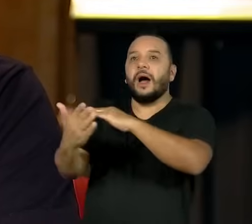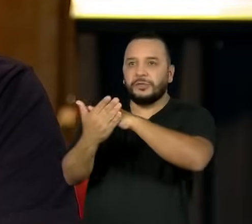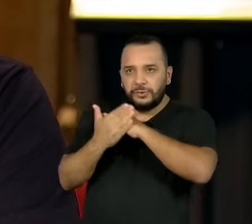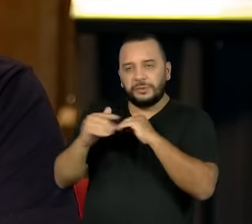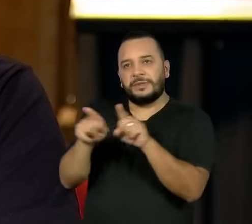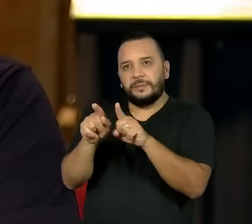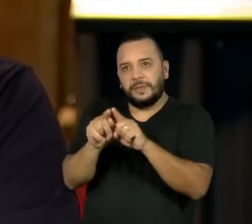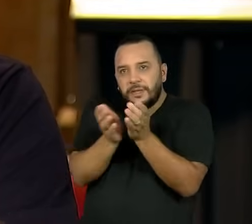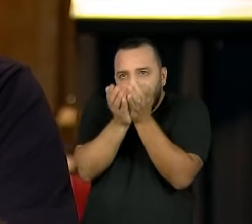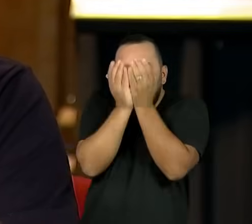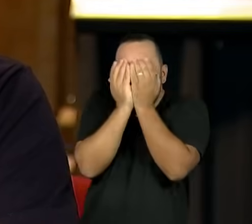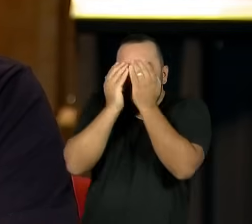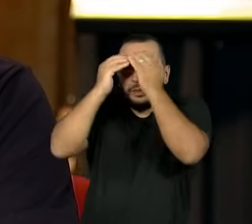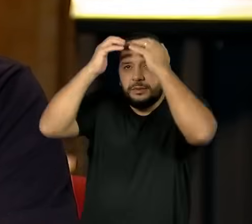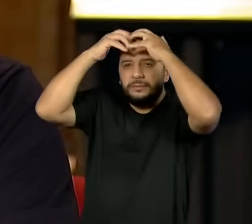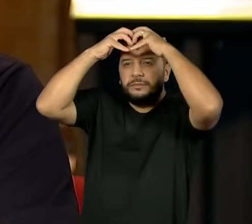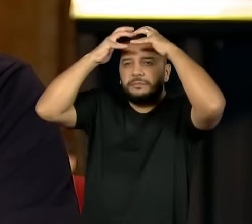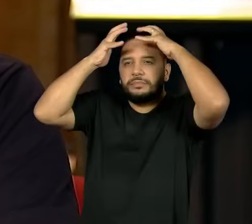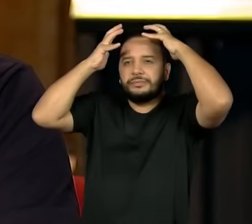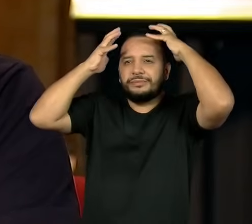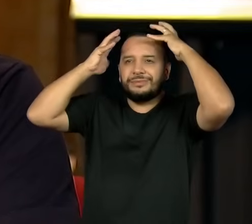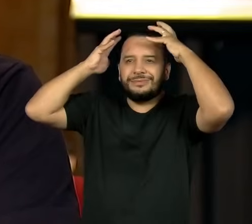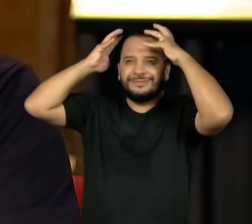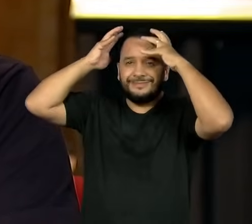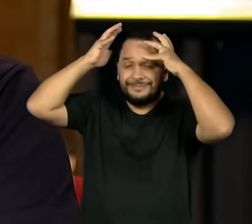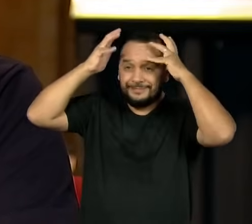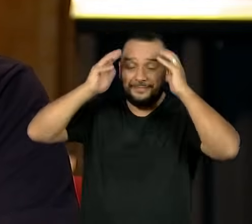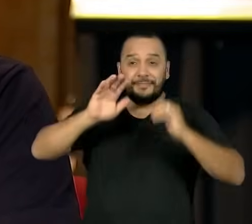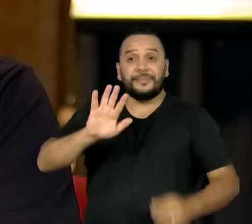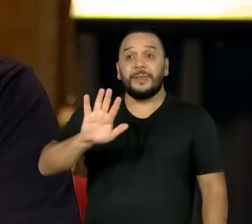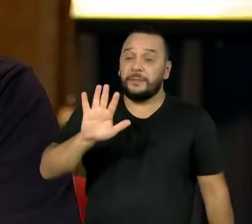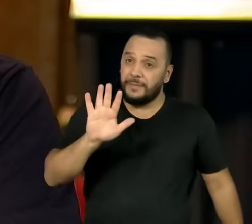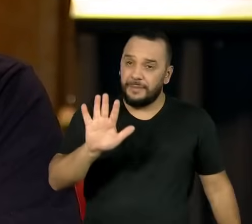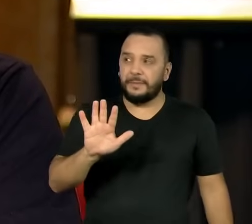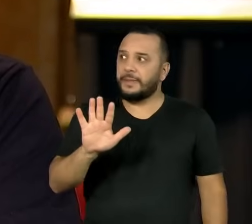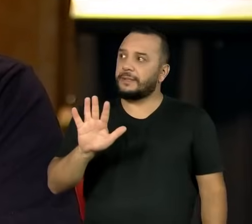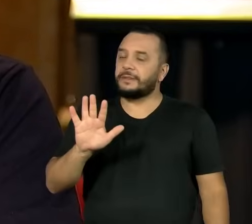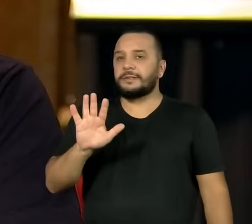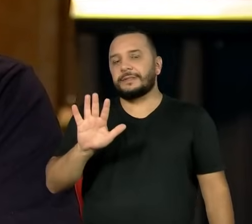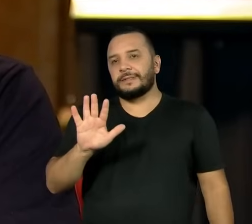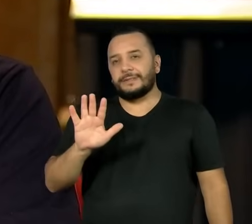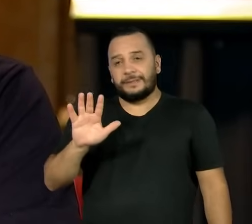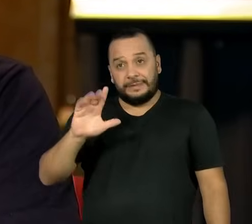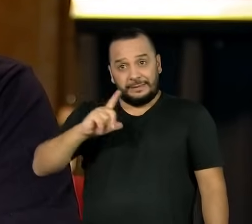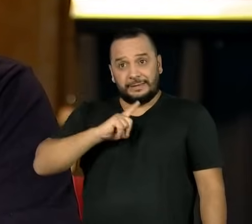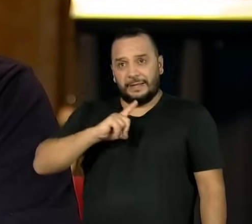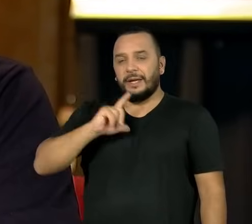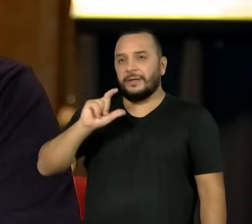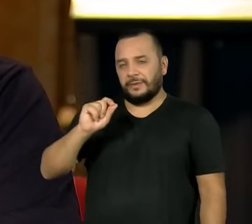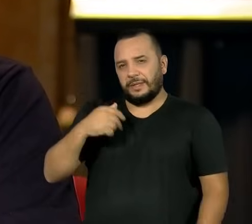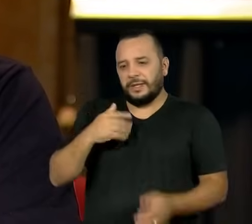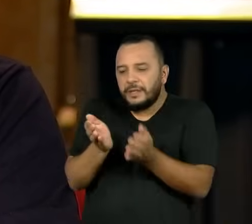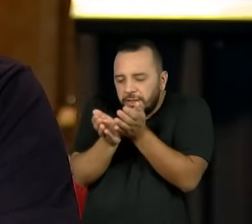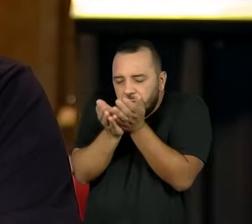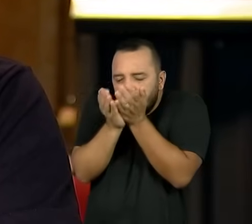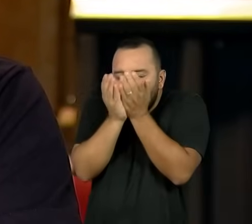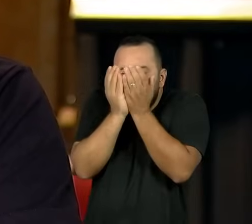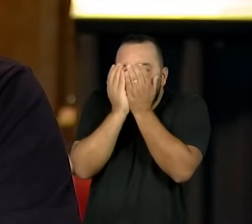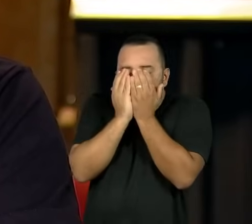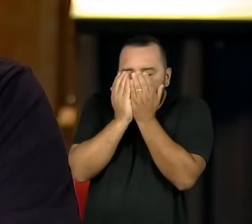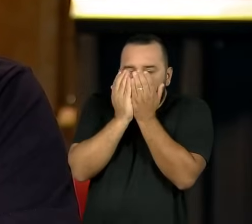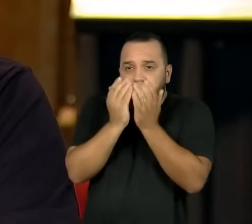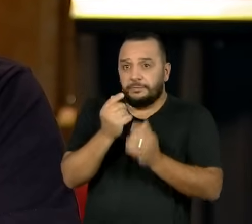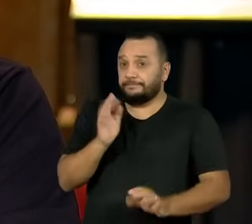importante comentar, que talvez seja o lado mais diferente das substâncias psicodélicas para os